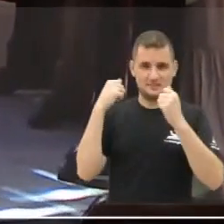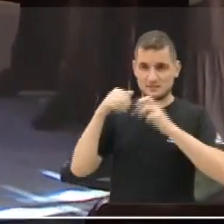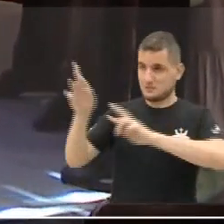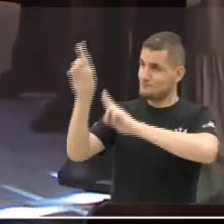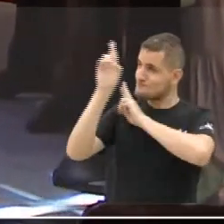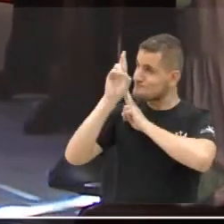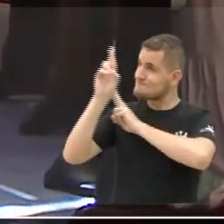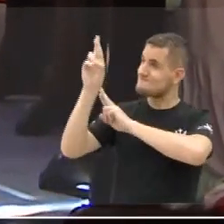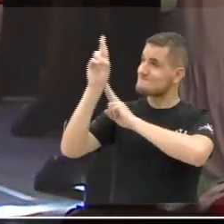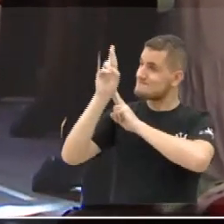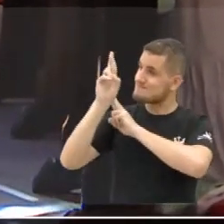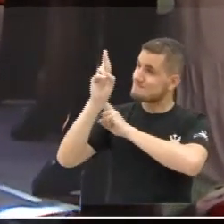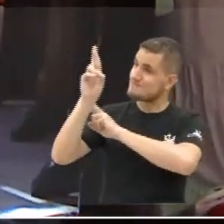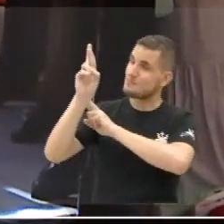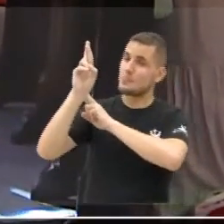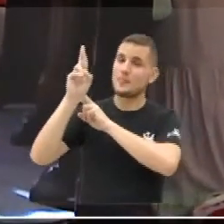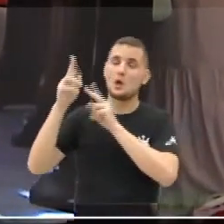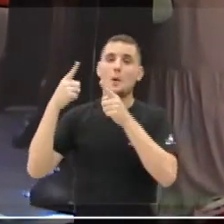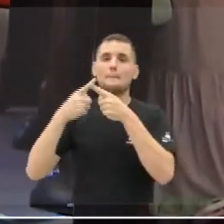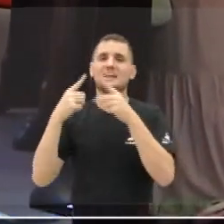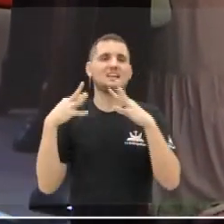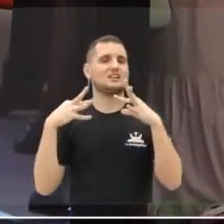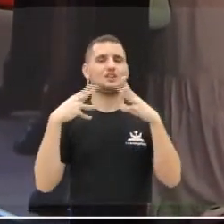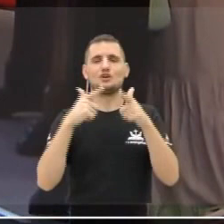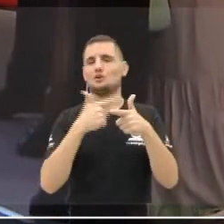esperar. A tempestade vai